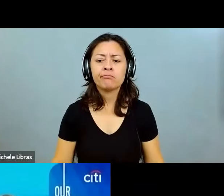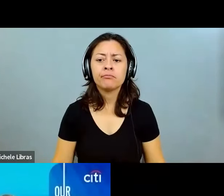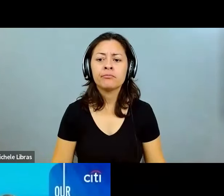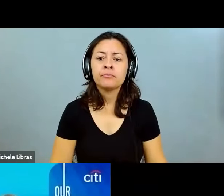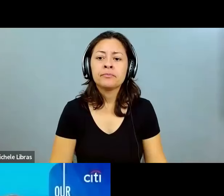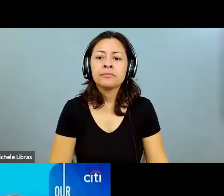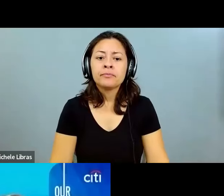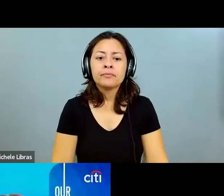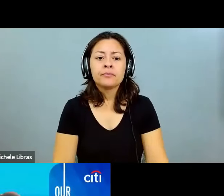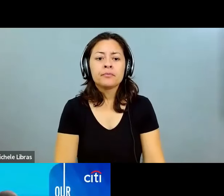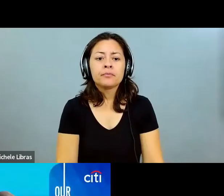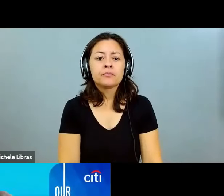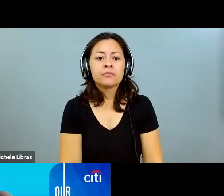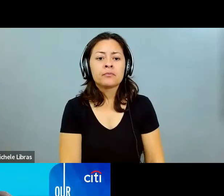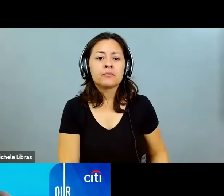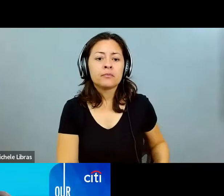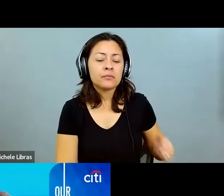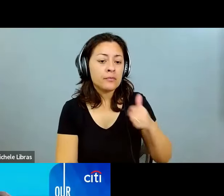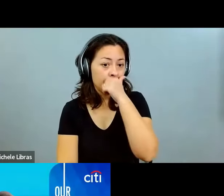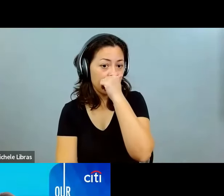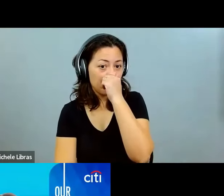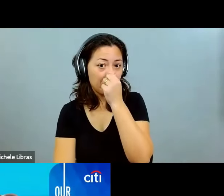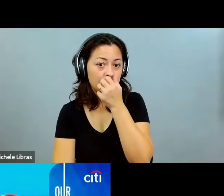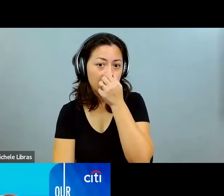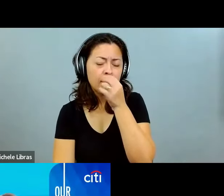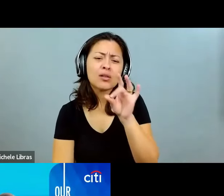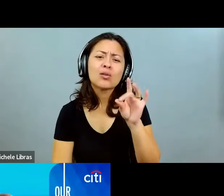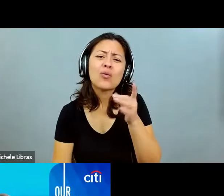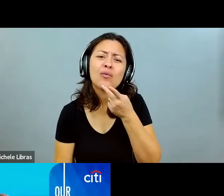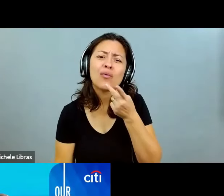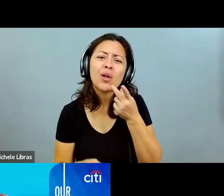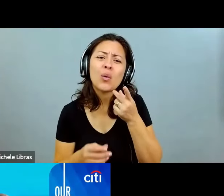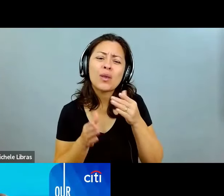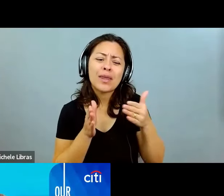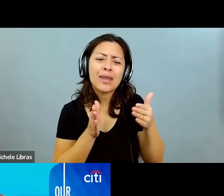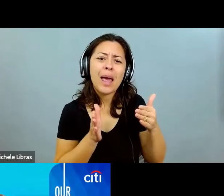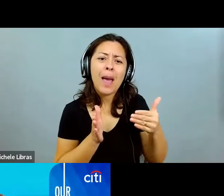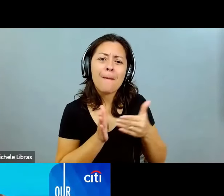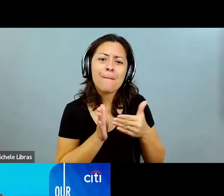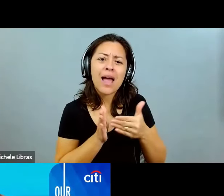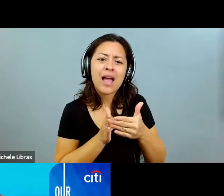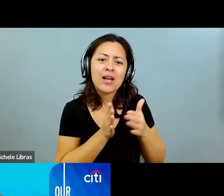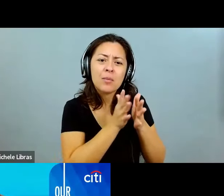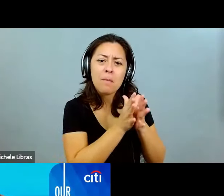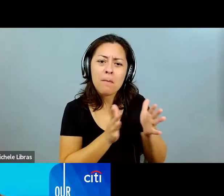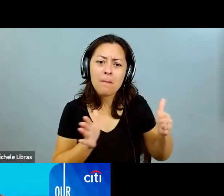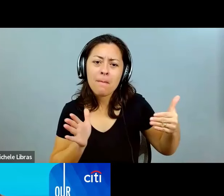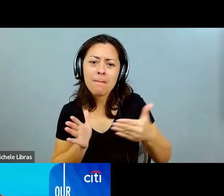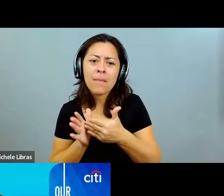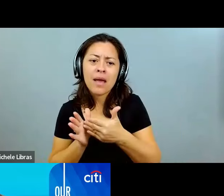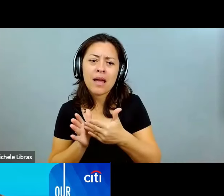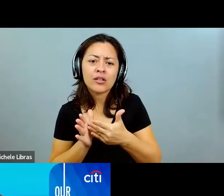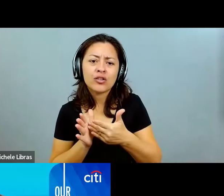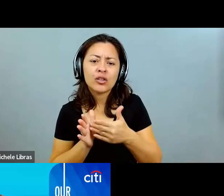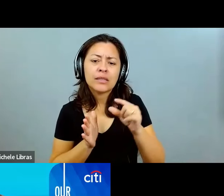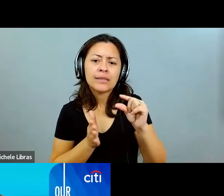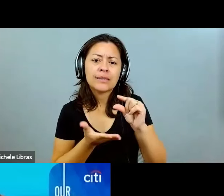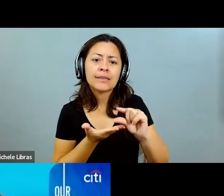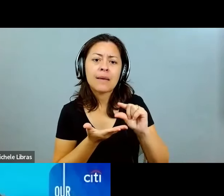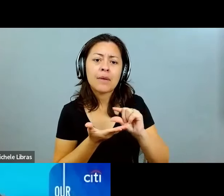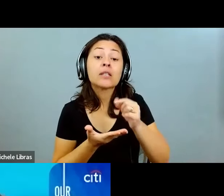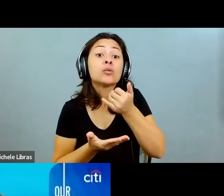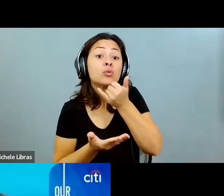negócio S Desculpa só só questão de dinâmica de Margem Não se qu vocês podem comentar para ess ano para sementes mas ah